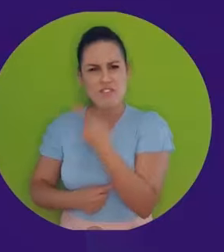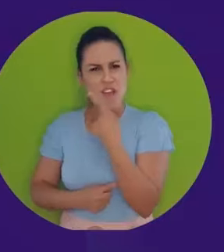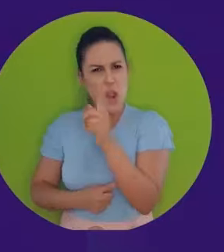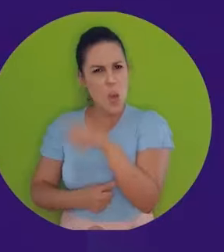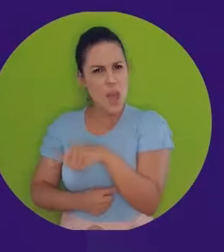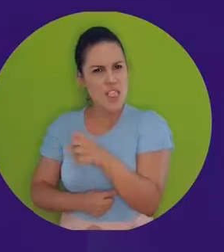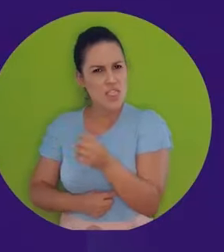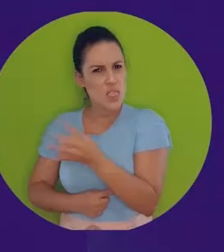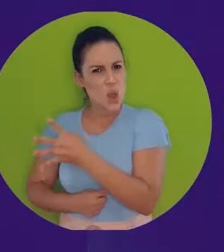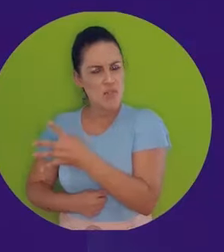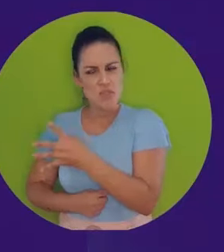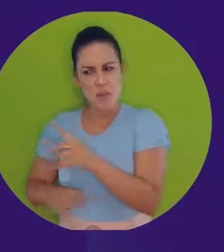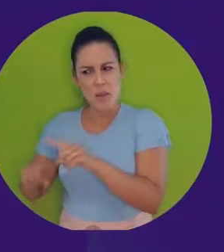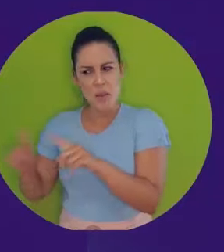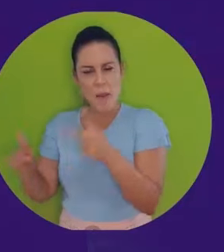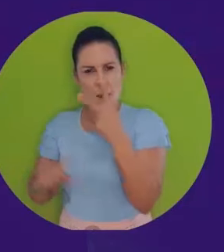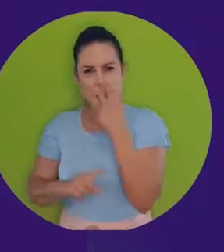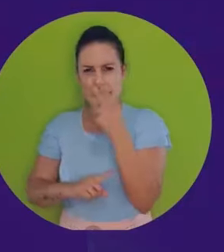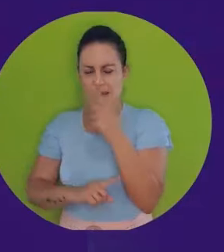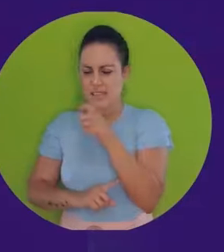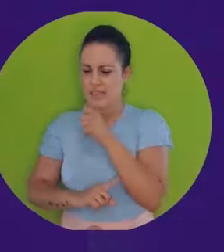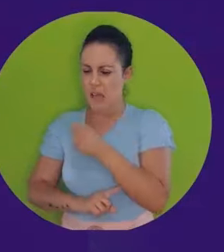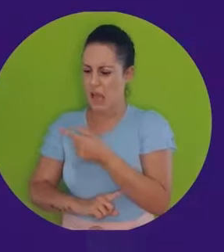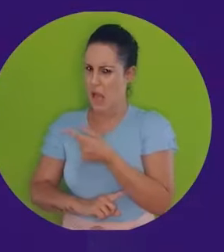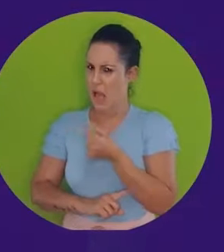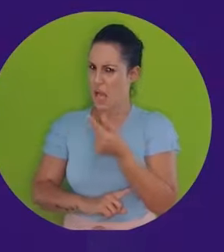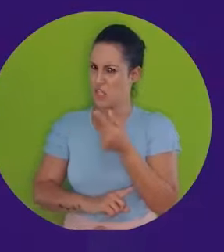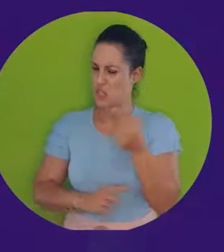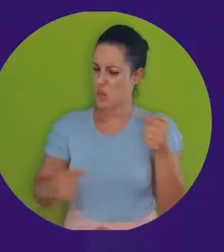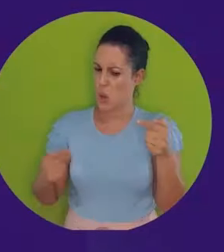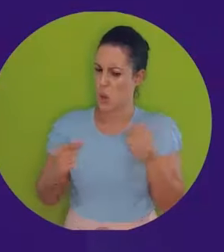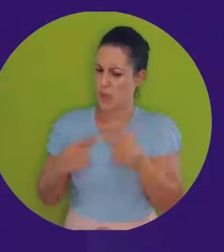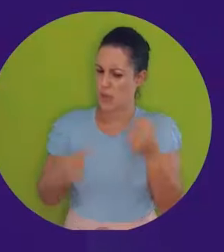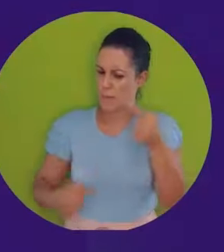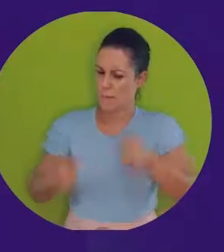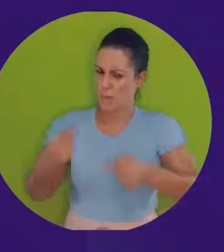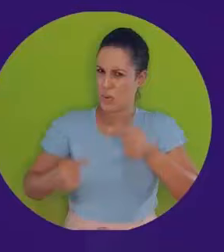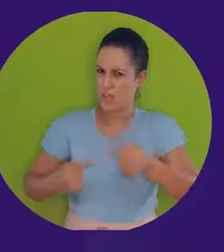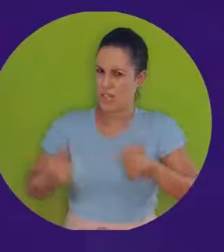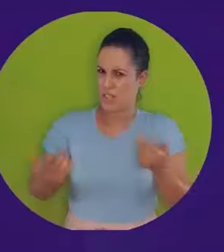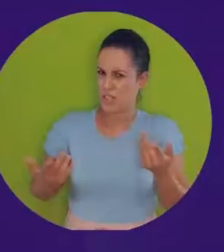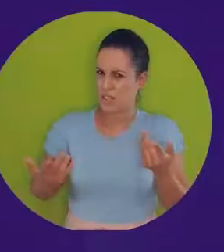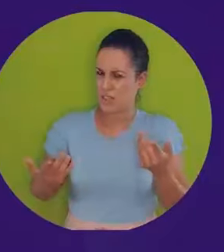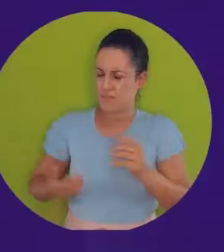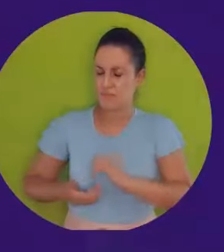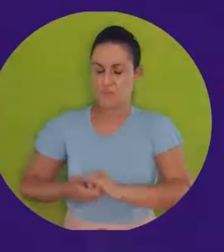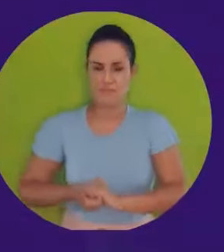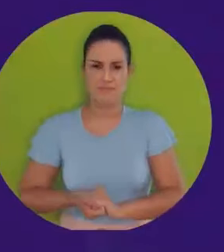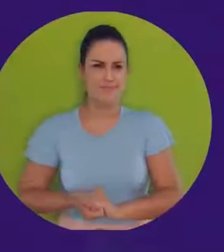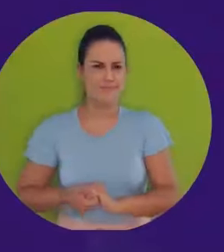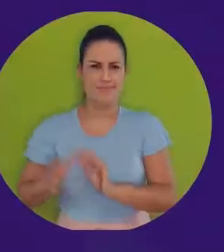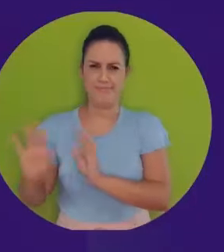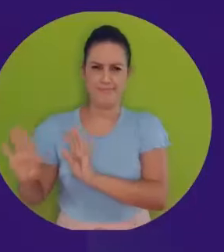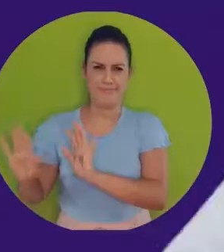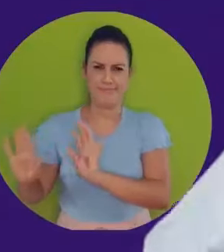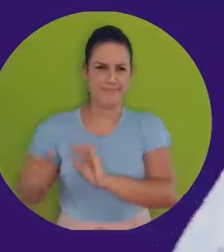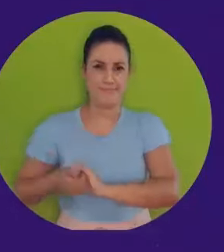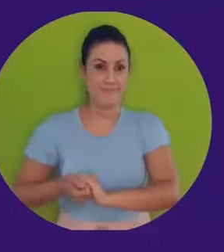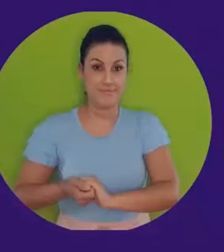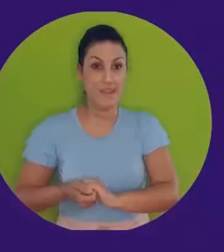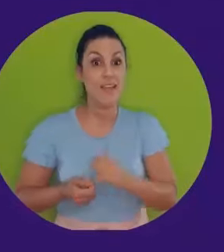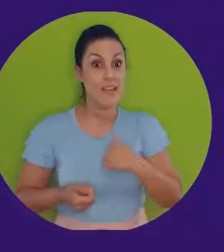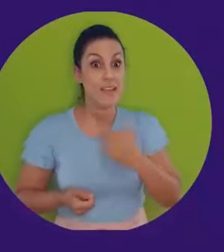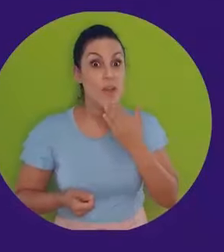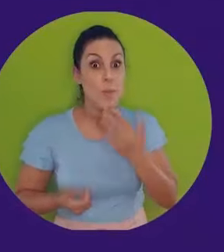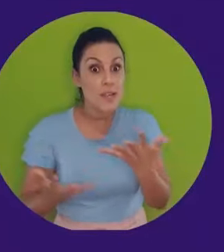maldade. Gente que se diz nova, mas representa a volta do que há de mais velho e carcomido na nossa política. Mas